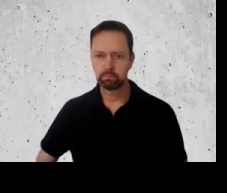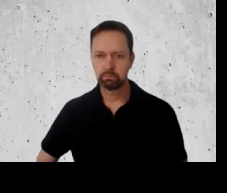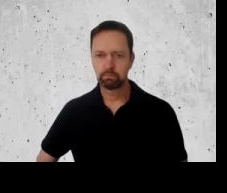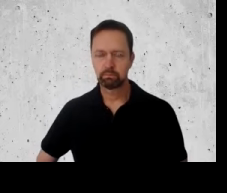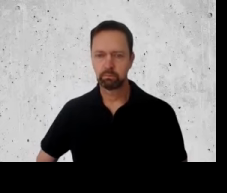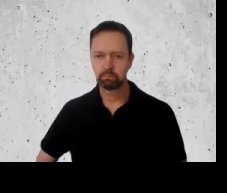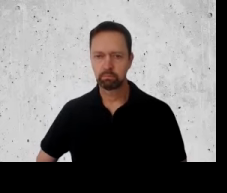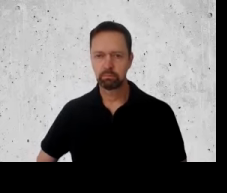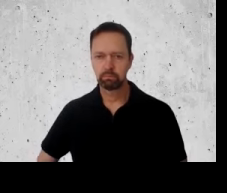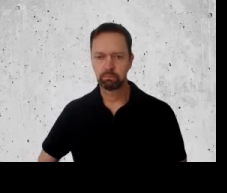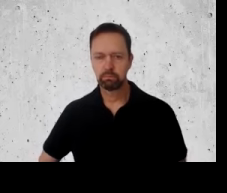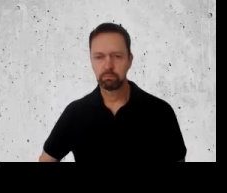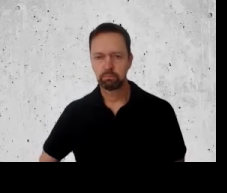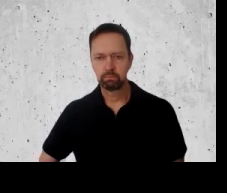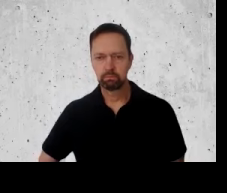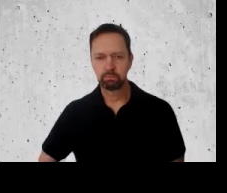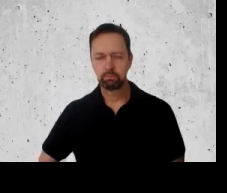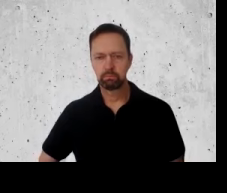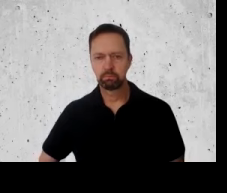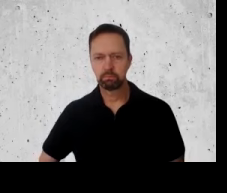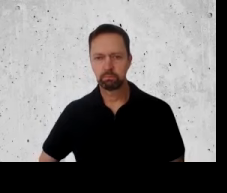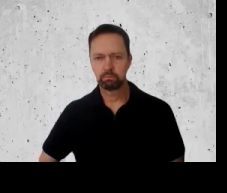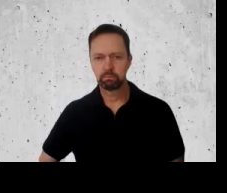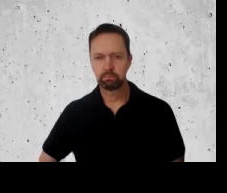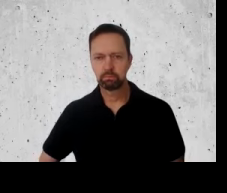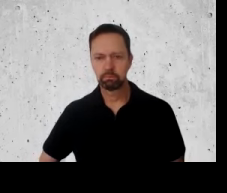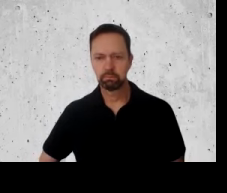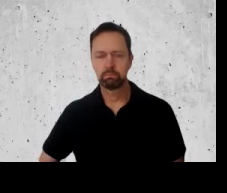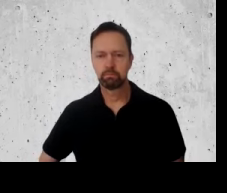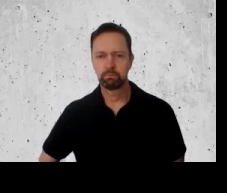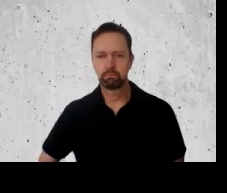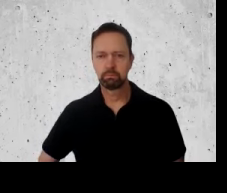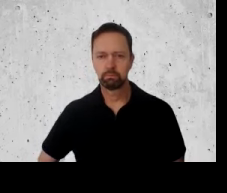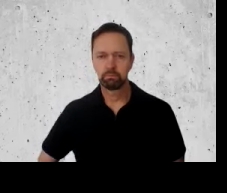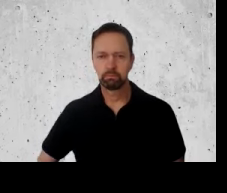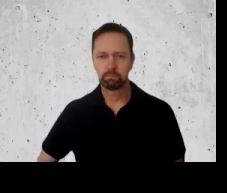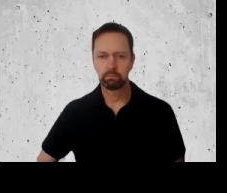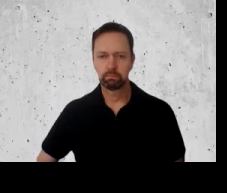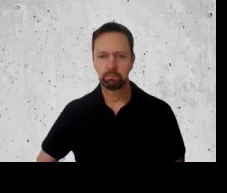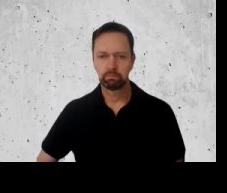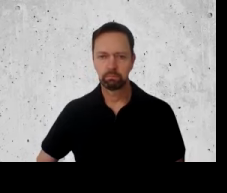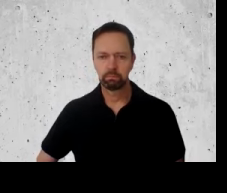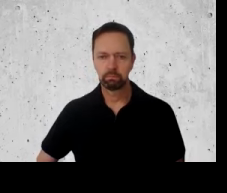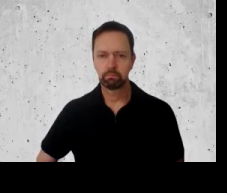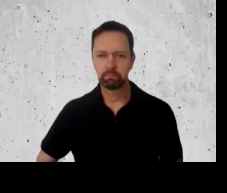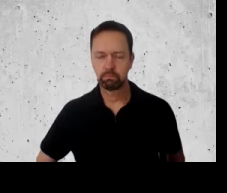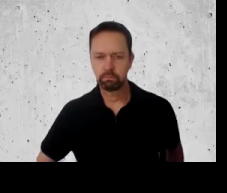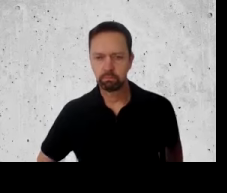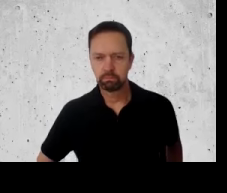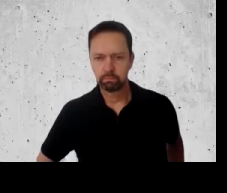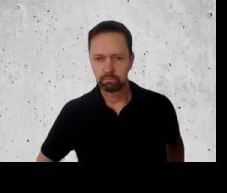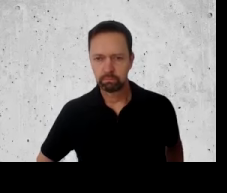o produto interno bruto, né, que nós temos atualmente, mas ele não retrata uma informação quanto ao patrimônio